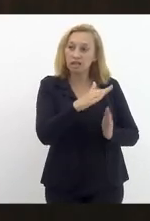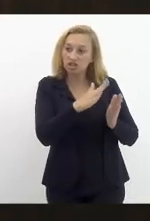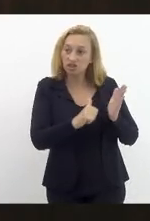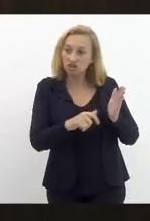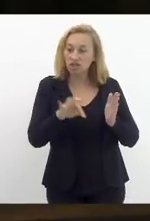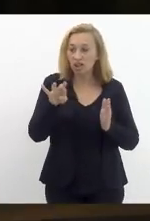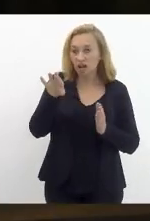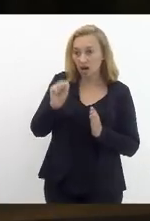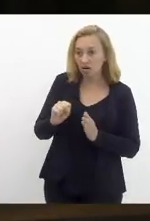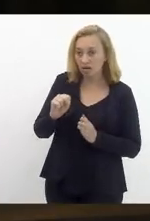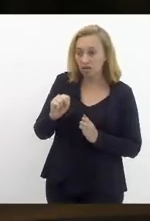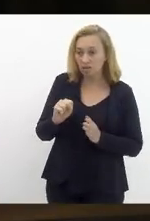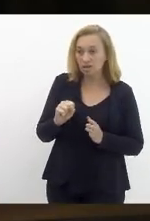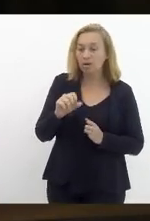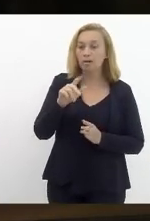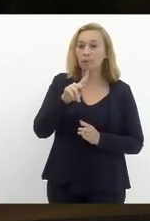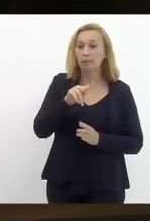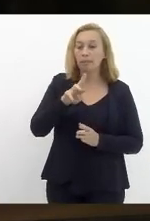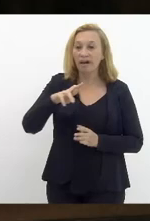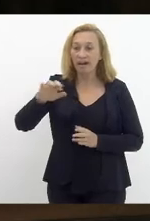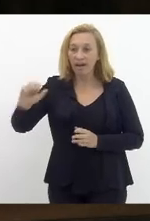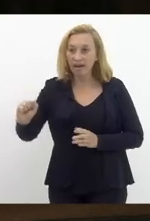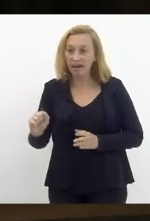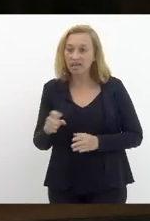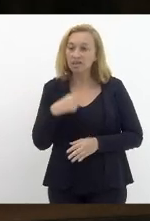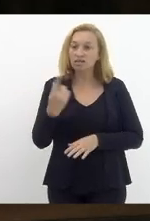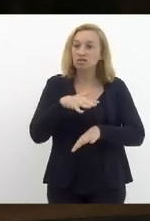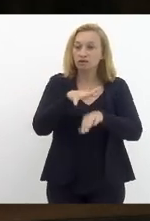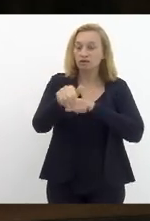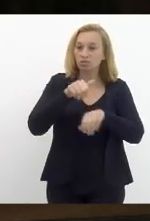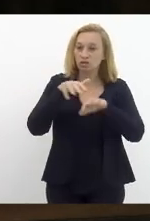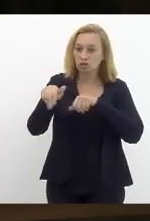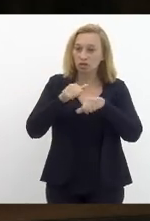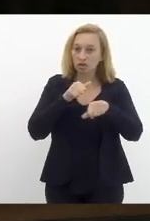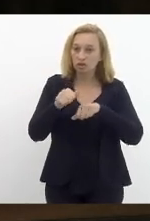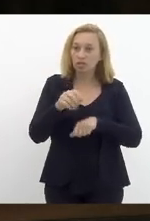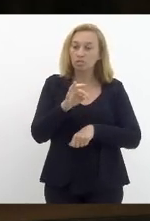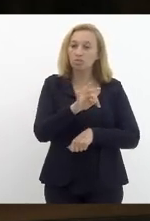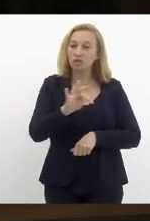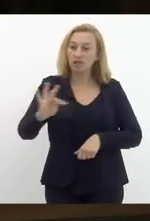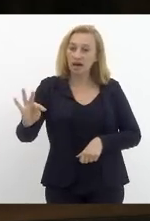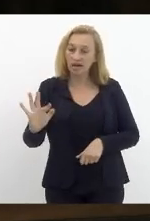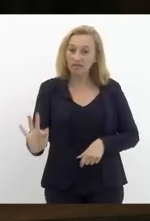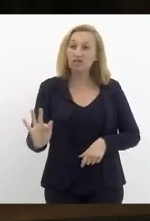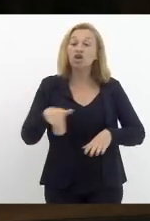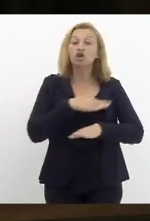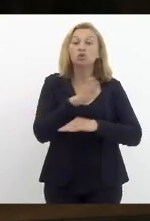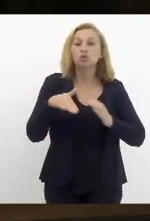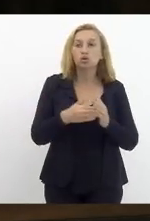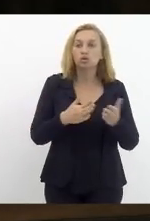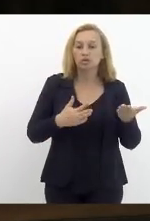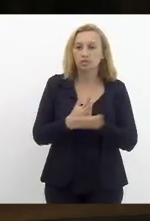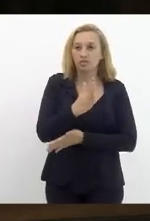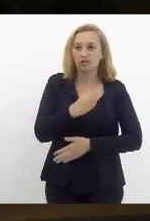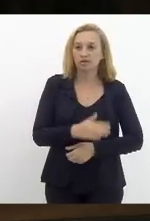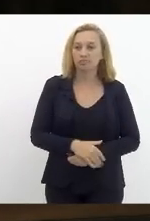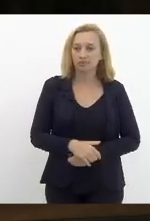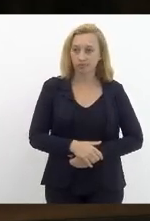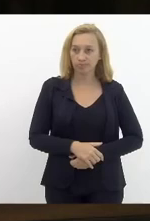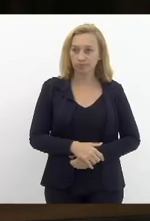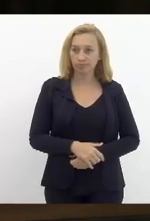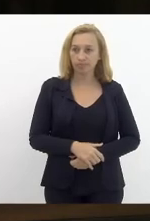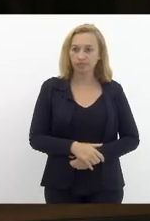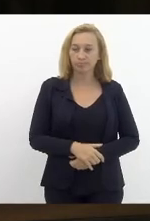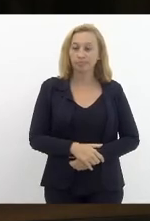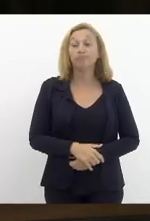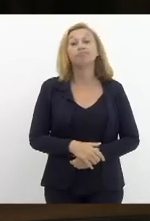da cláusula de barreira, e vamos chamar para o TAF todos os aprovados.